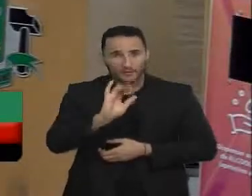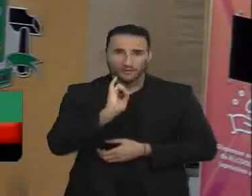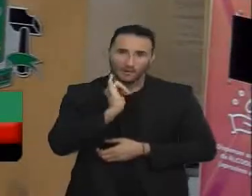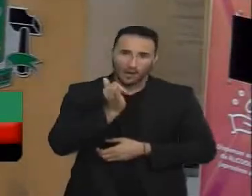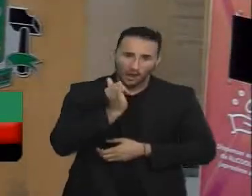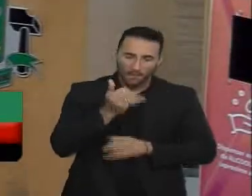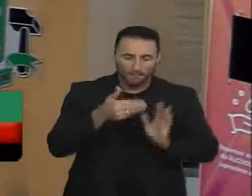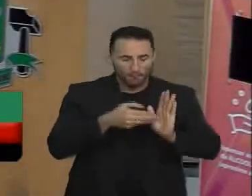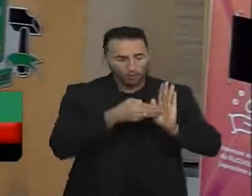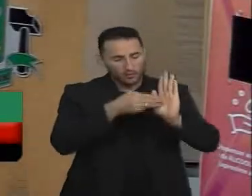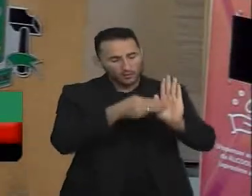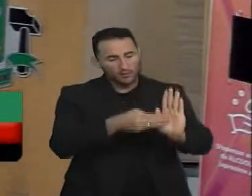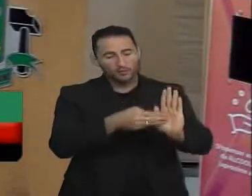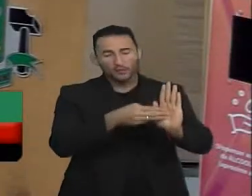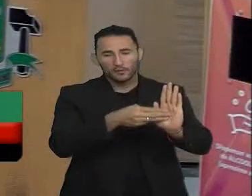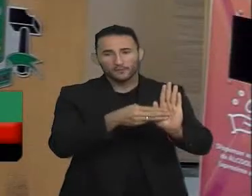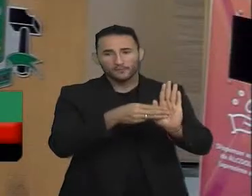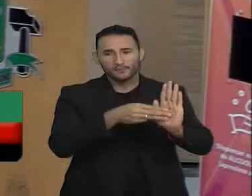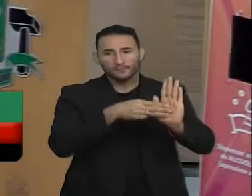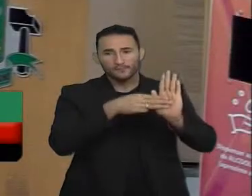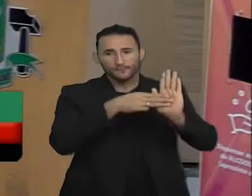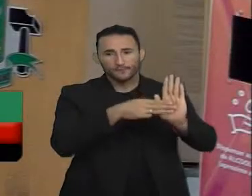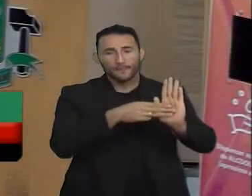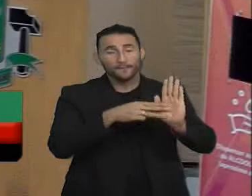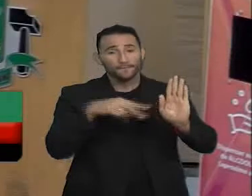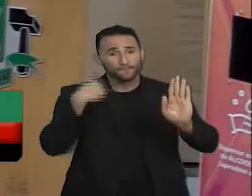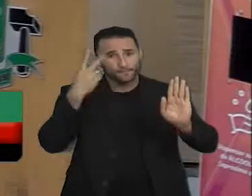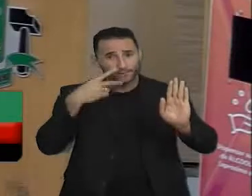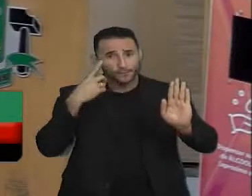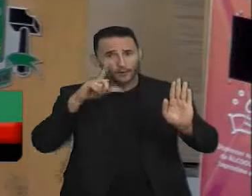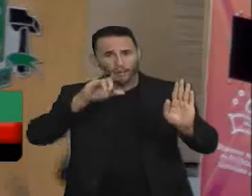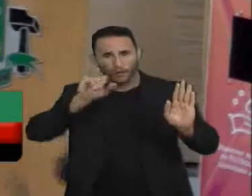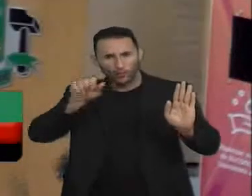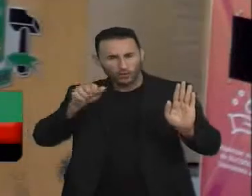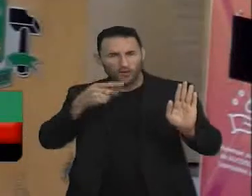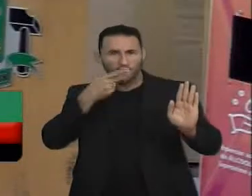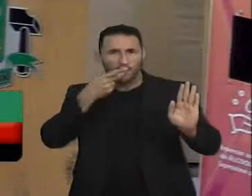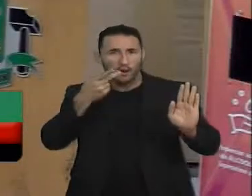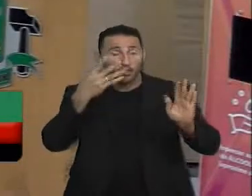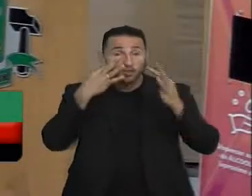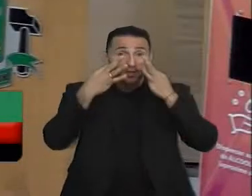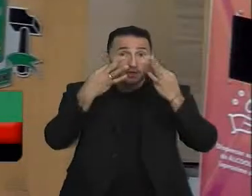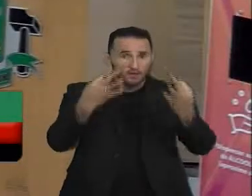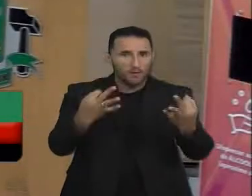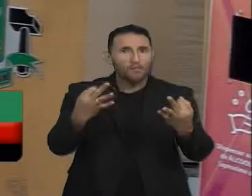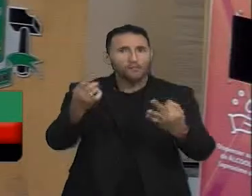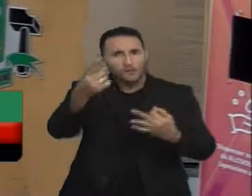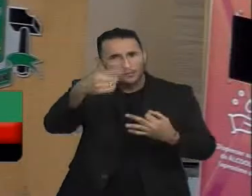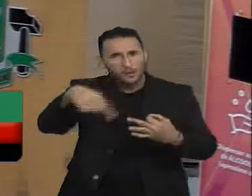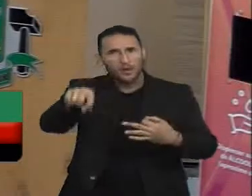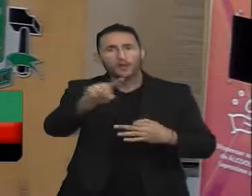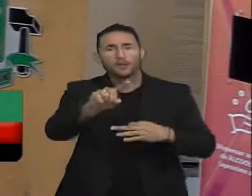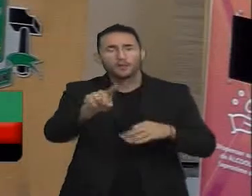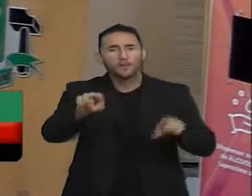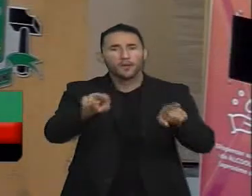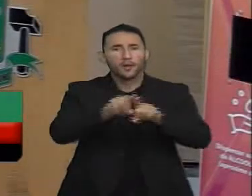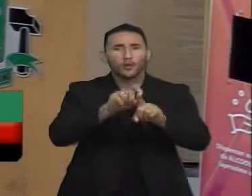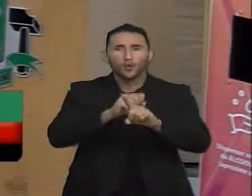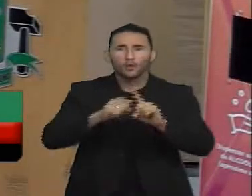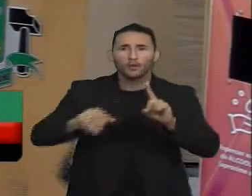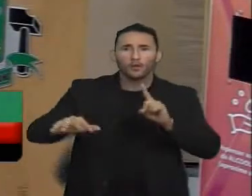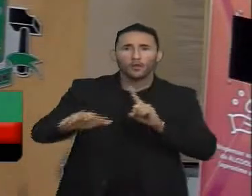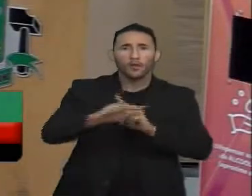vereadora Lúcia, ela chama a atenção das pessoas e da sociedade em si, pois